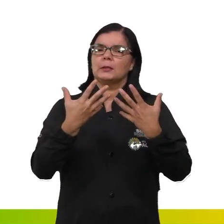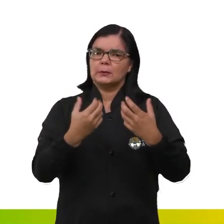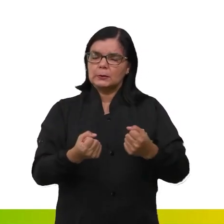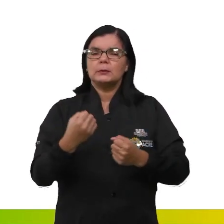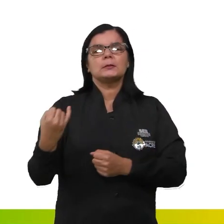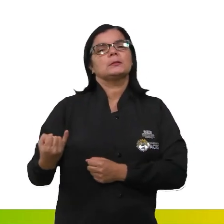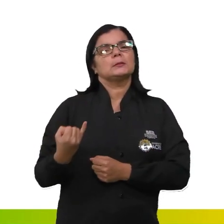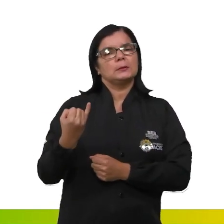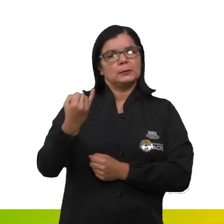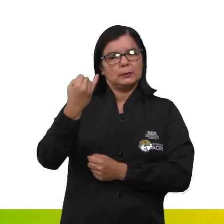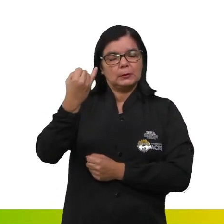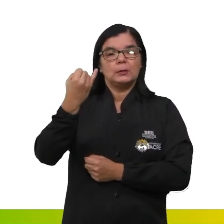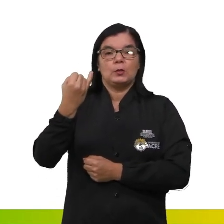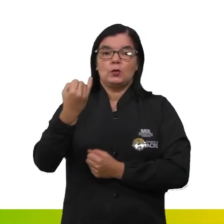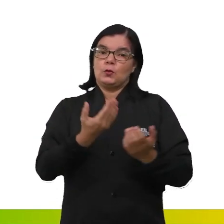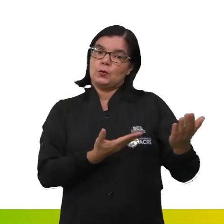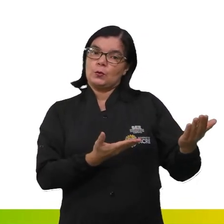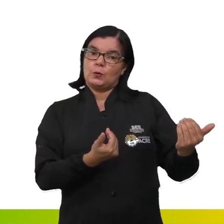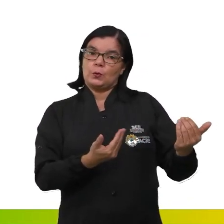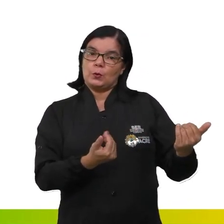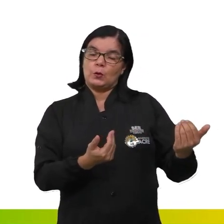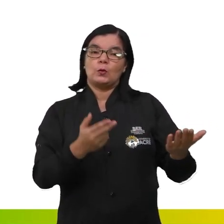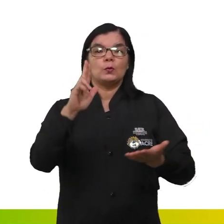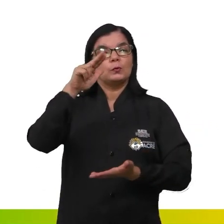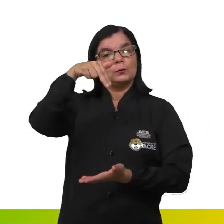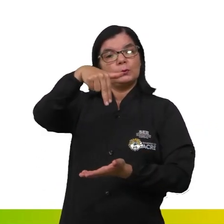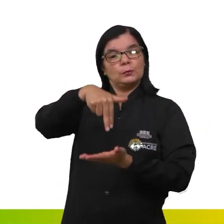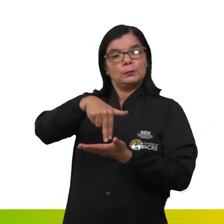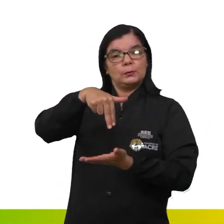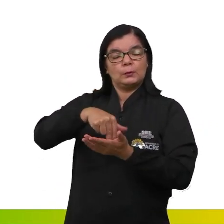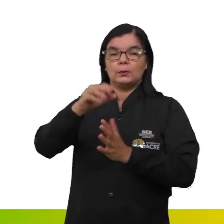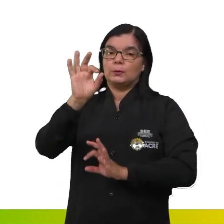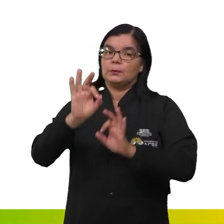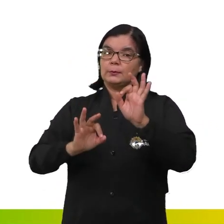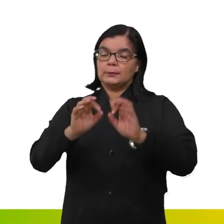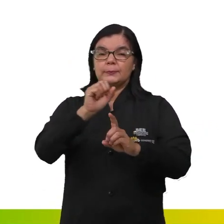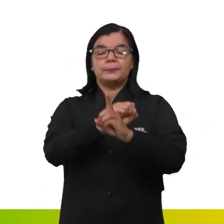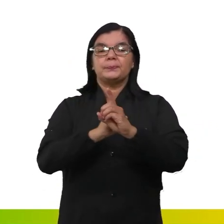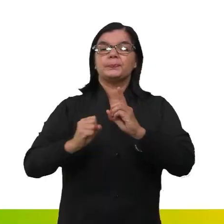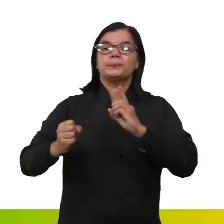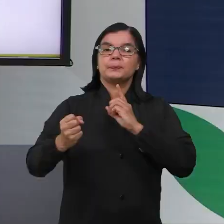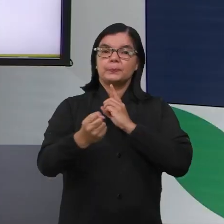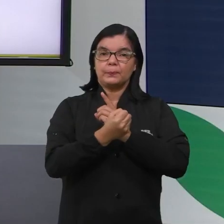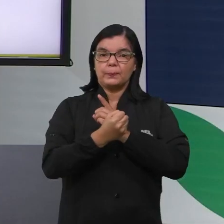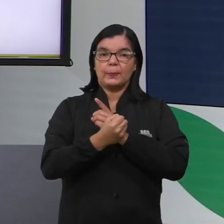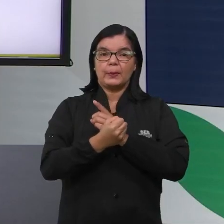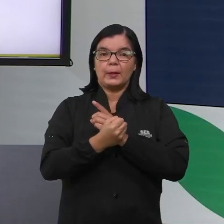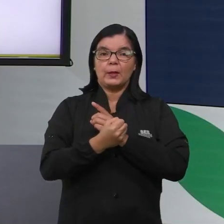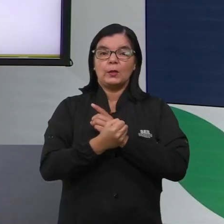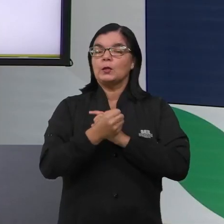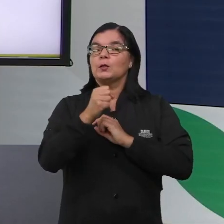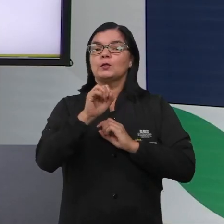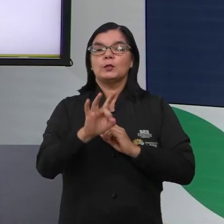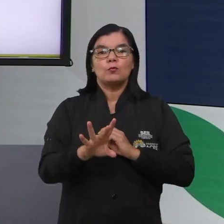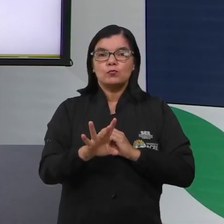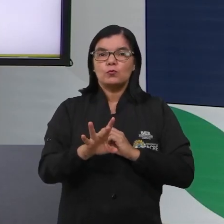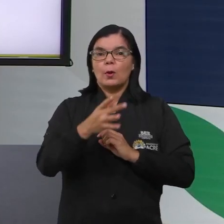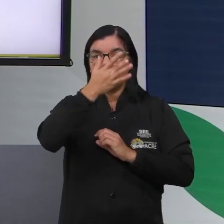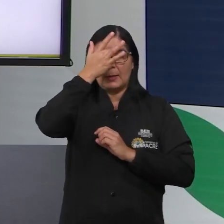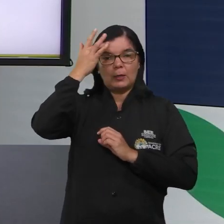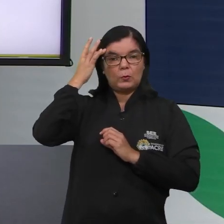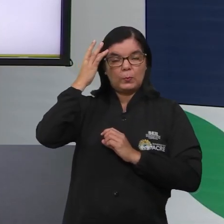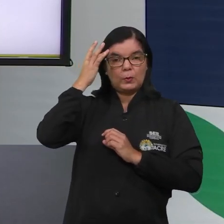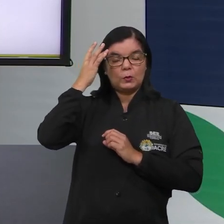a importância dos jovens como protagonistas na construção da sociedade. Então, nós não devemos ser aquelas